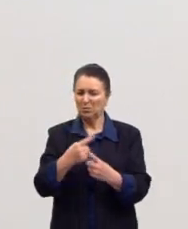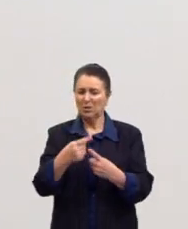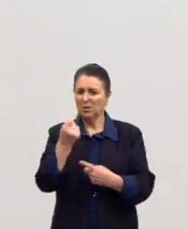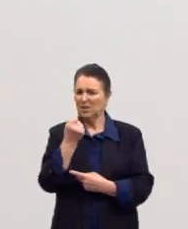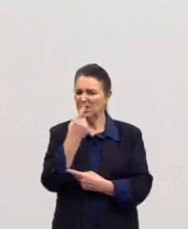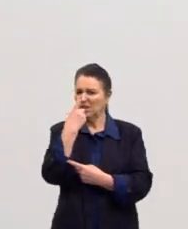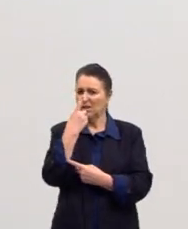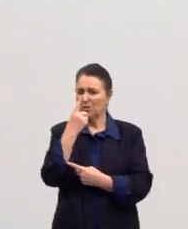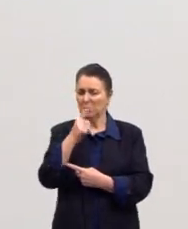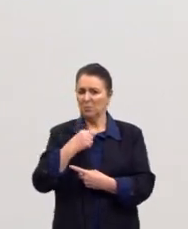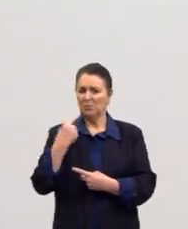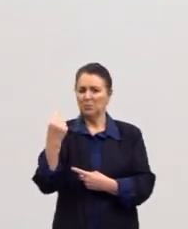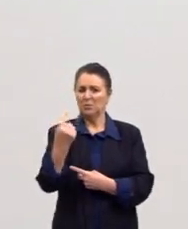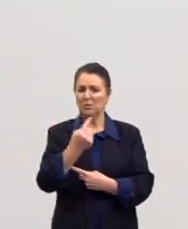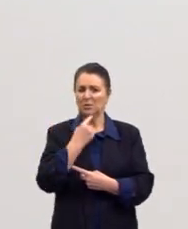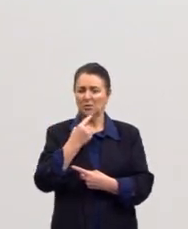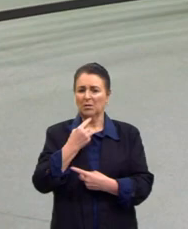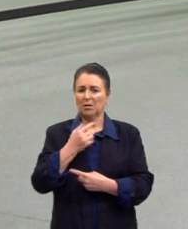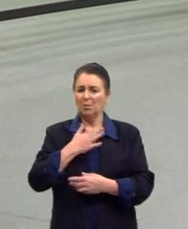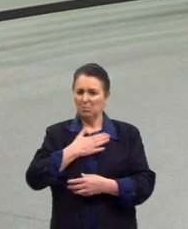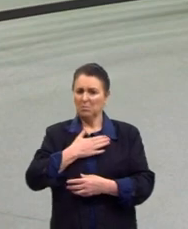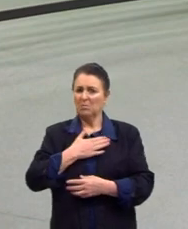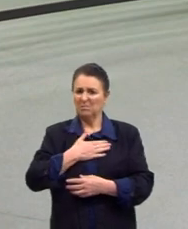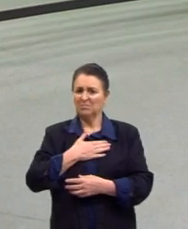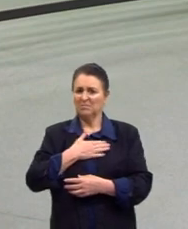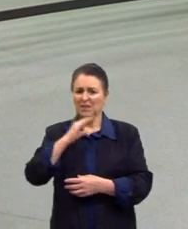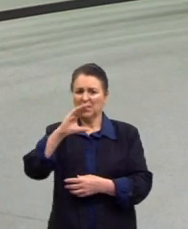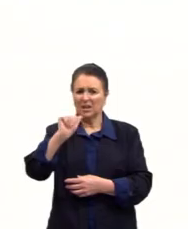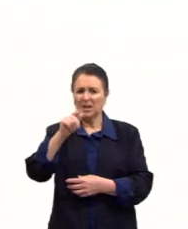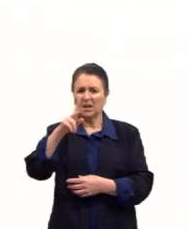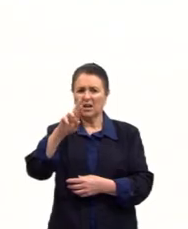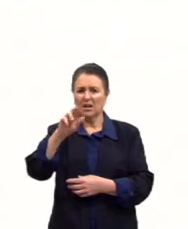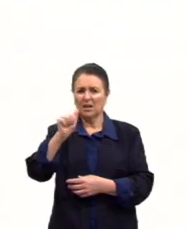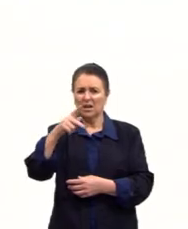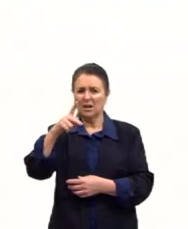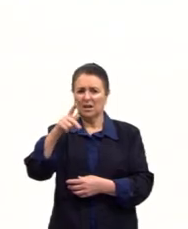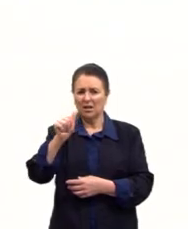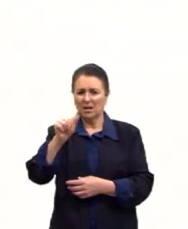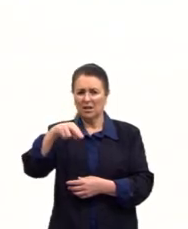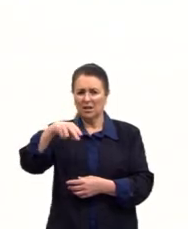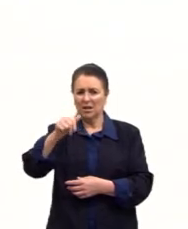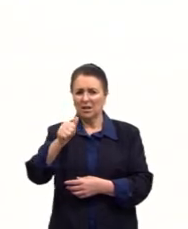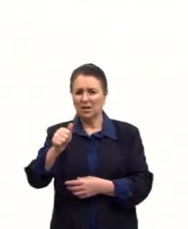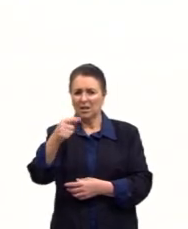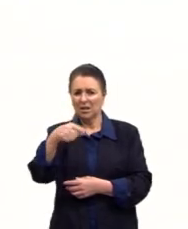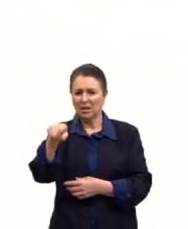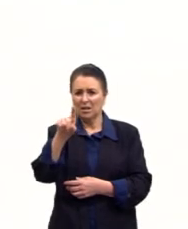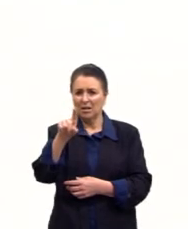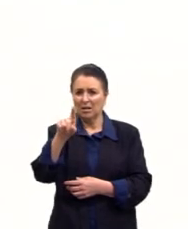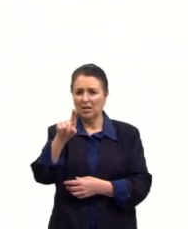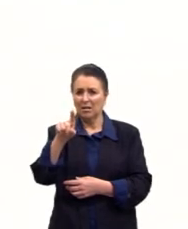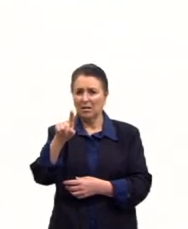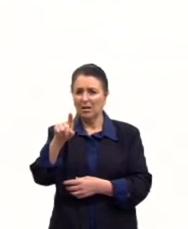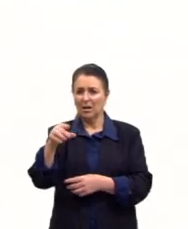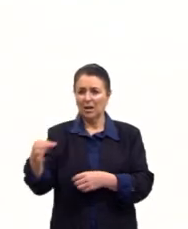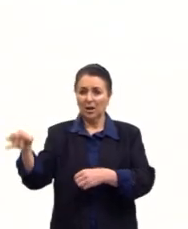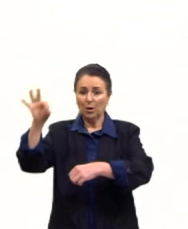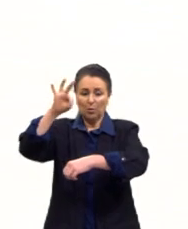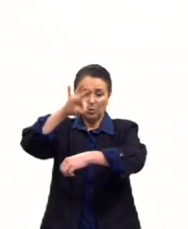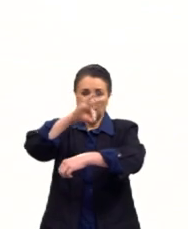Para nós essa para mim pelo menos né carapanã eu vou botar em pernilongo aqui